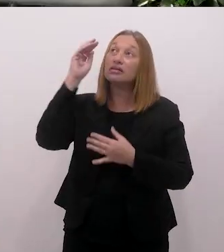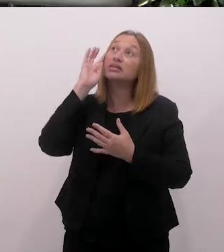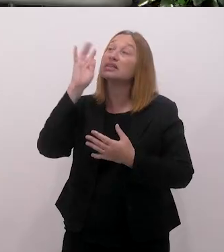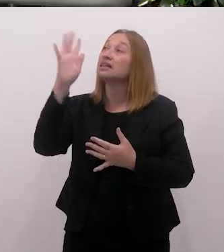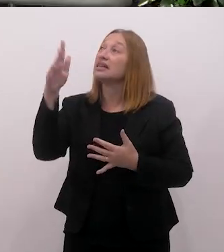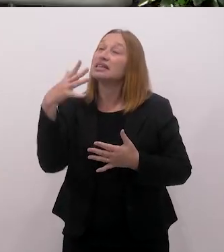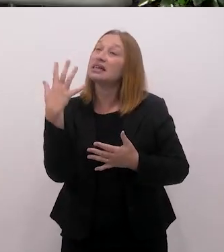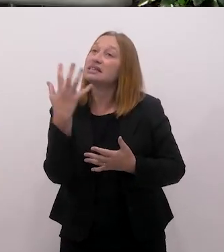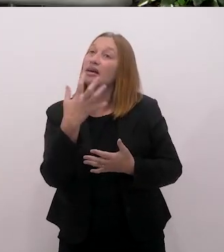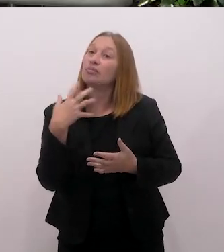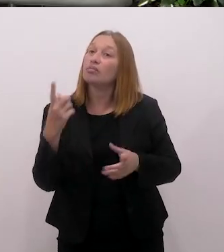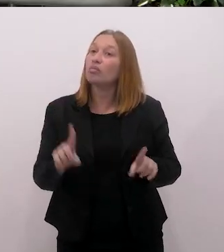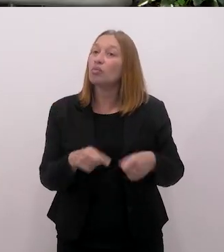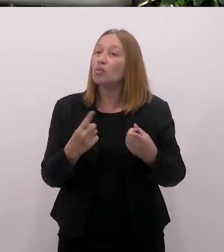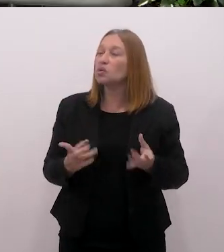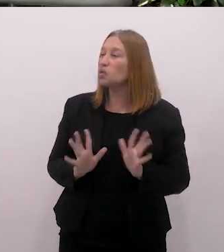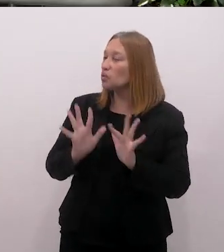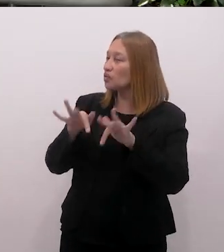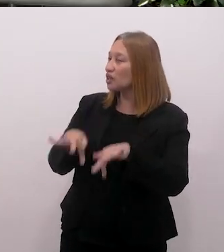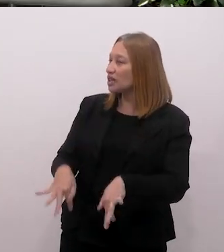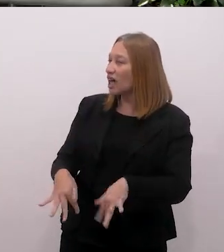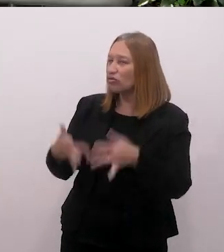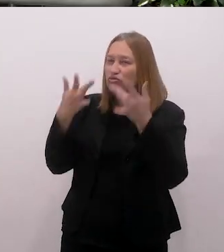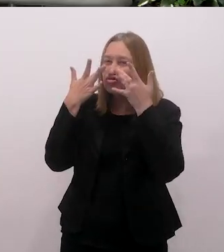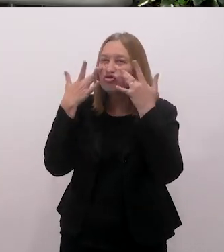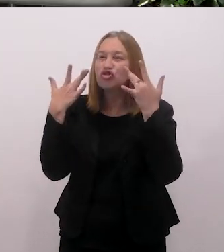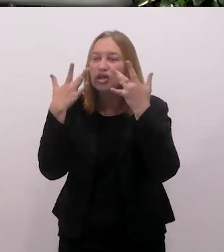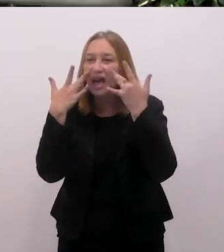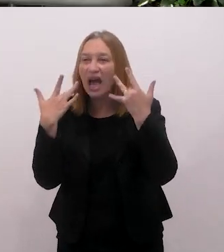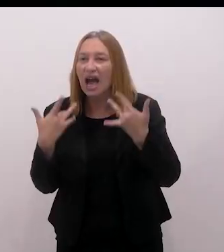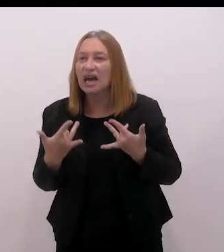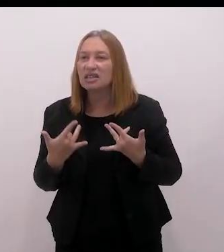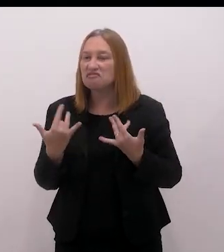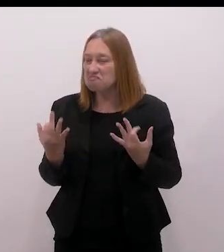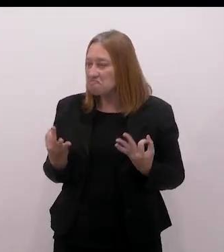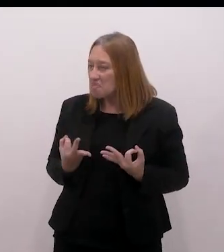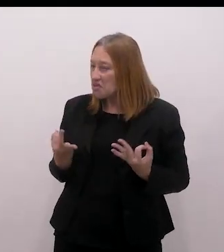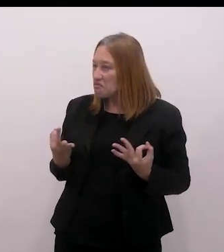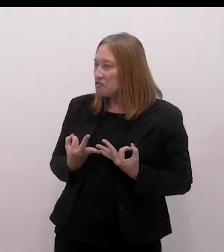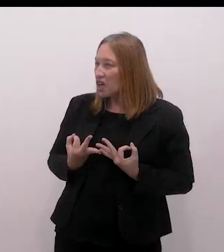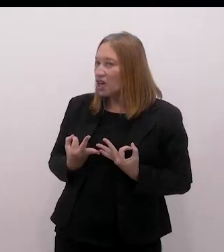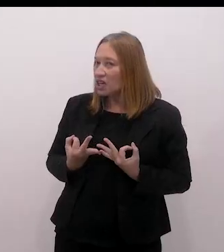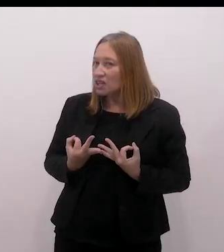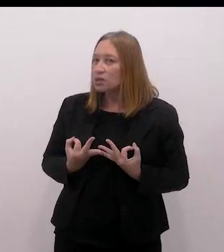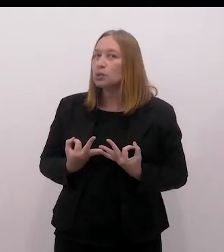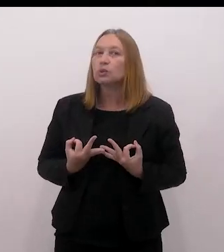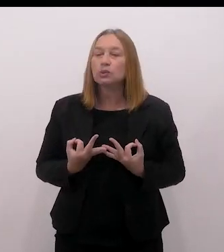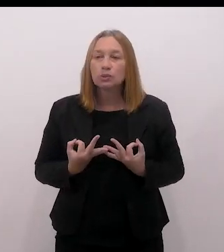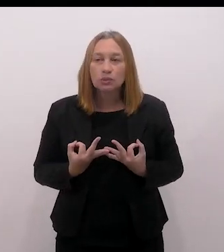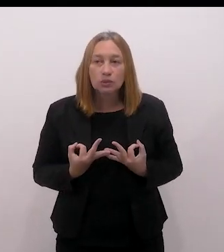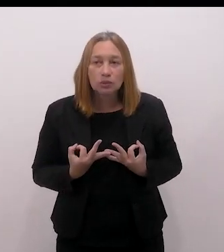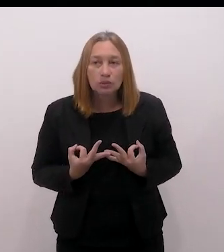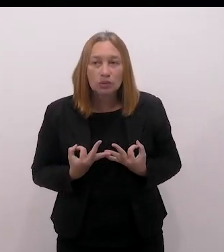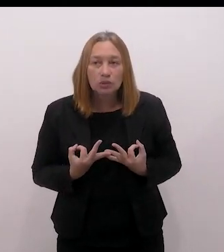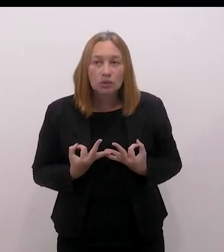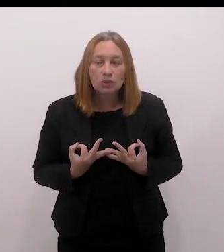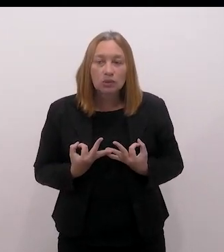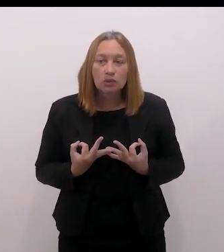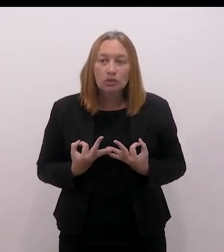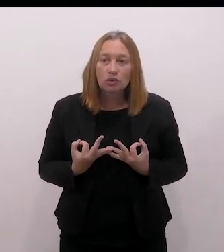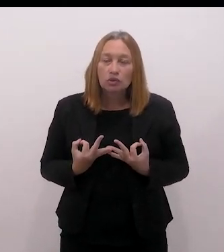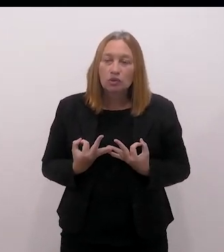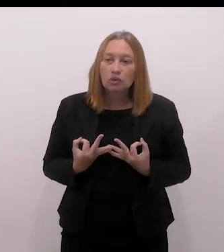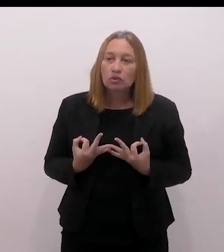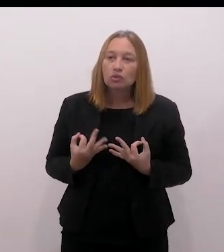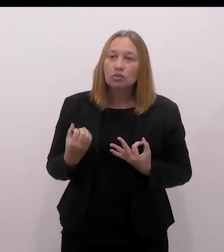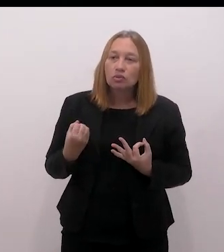lá, lá, lá, lá, pensando. Puxa, se essa música ela fosse no final de uma cena assim, assado, ia funcionar tão bem, né?